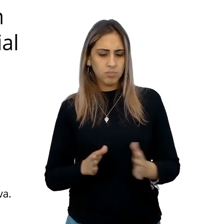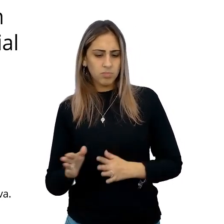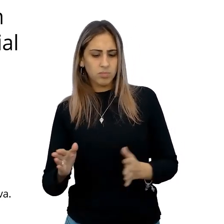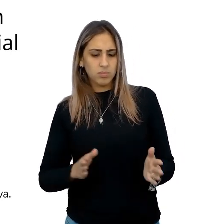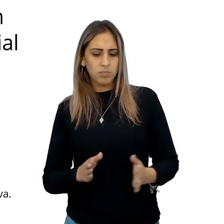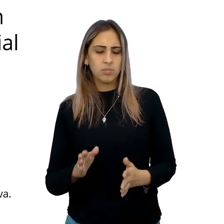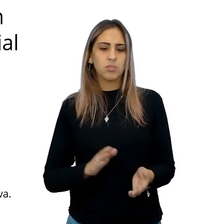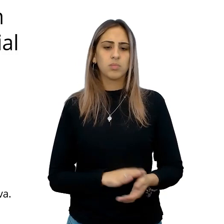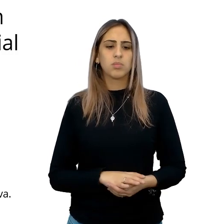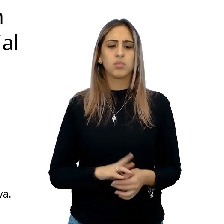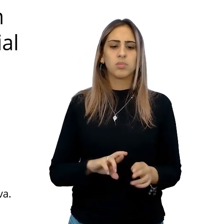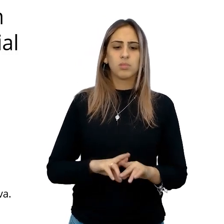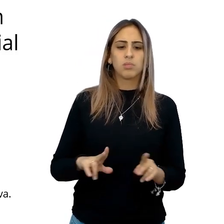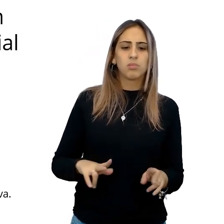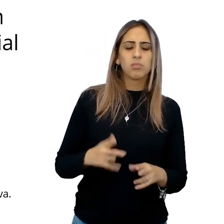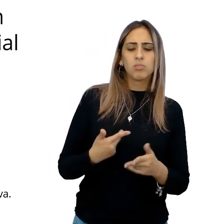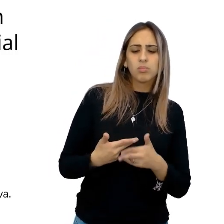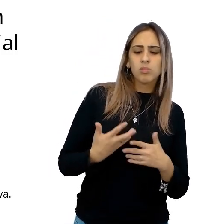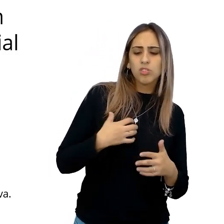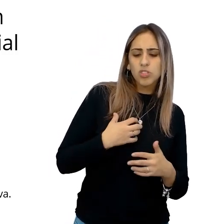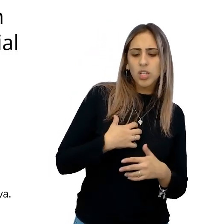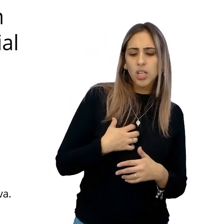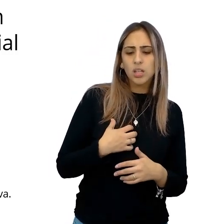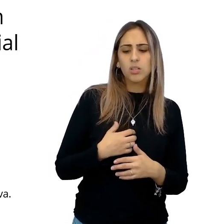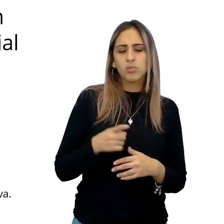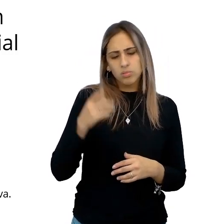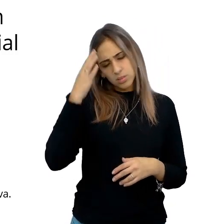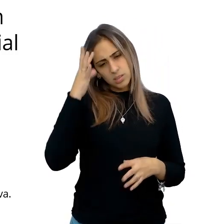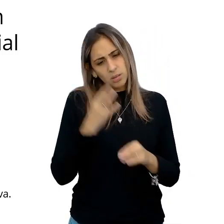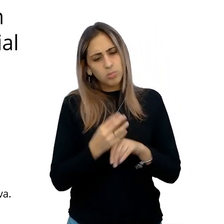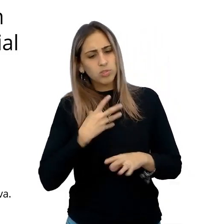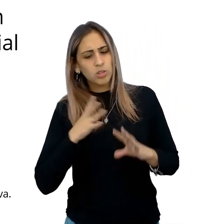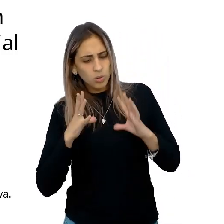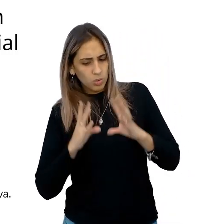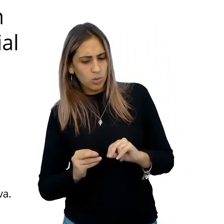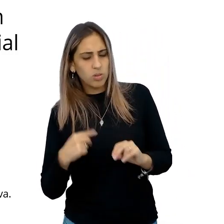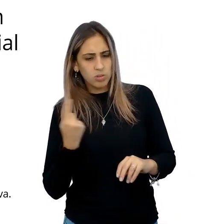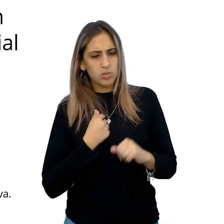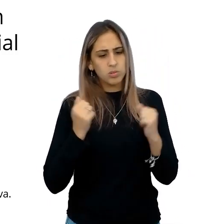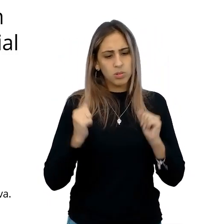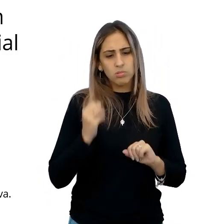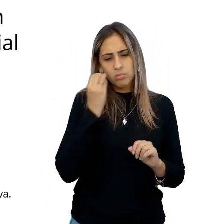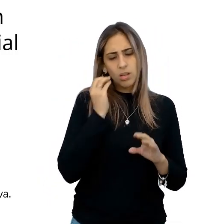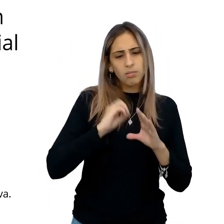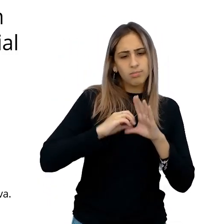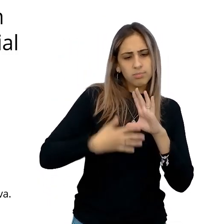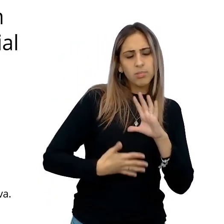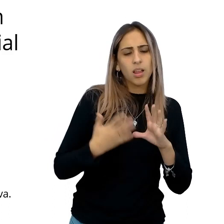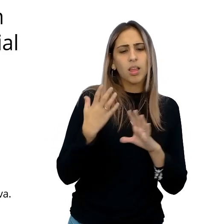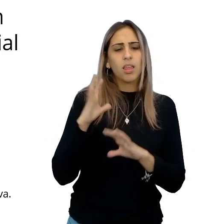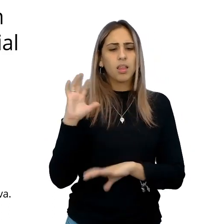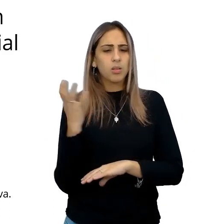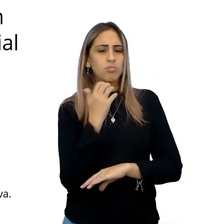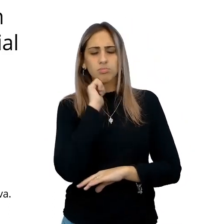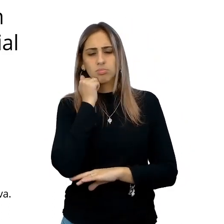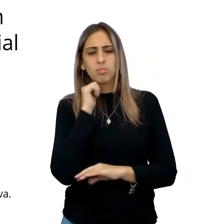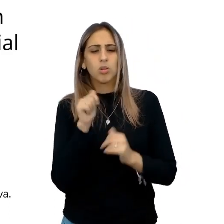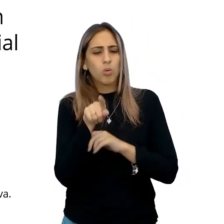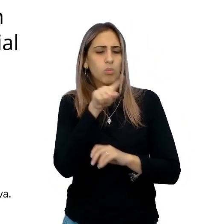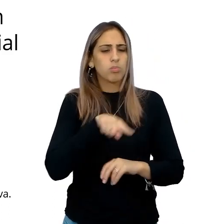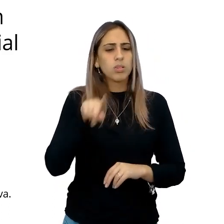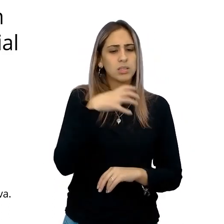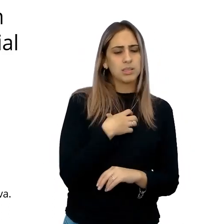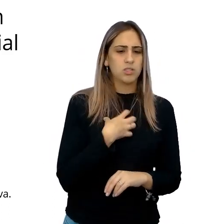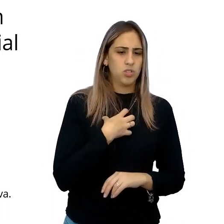delineamentos em referenciais, né, a gente sabe que, de uma maneira geral, a gente pode tentar caracterizar a natureza da ciência com esse ciclo,